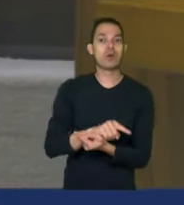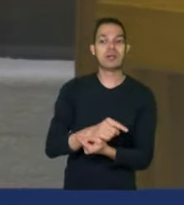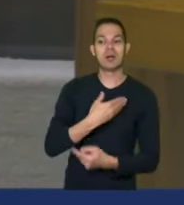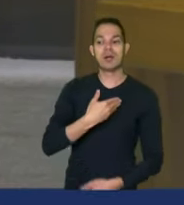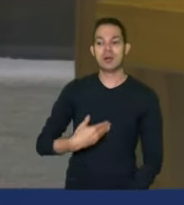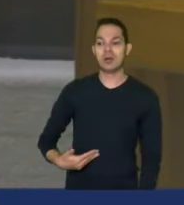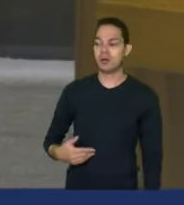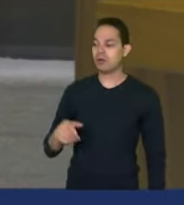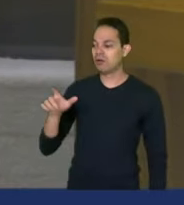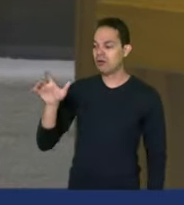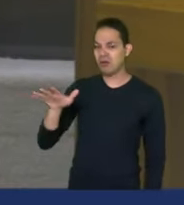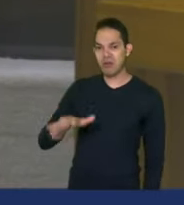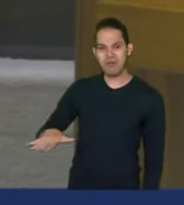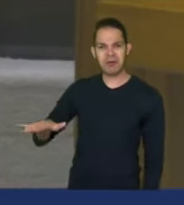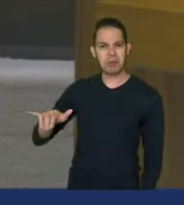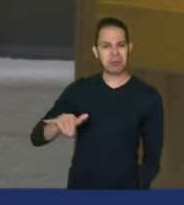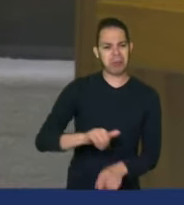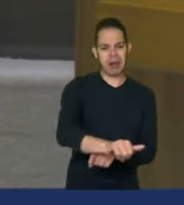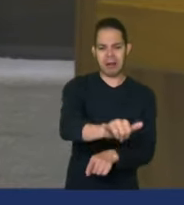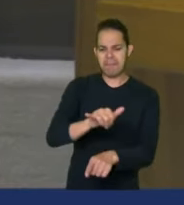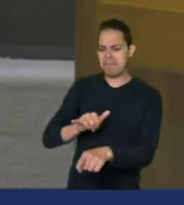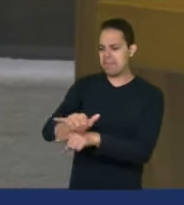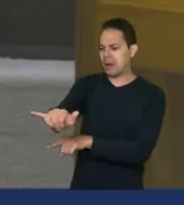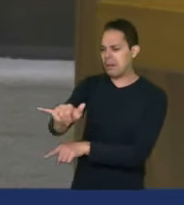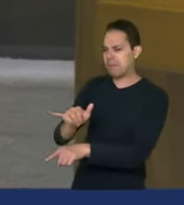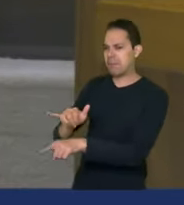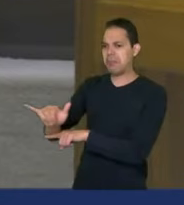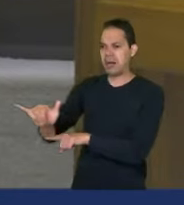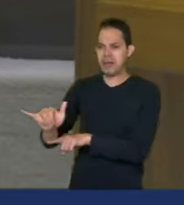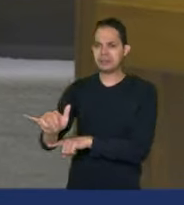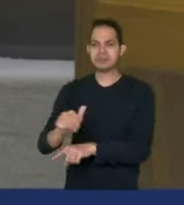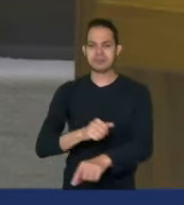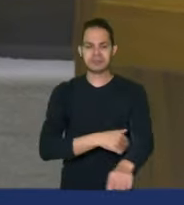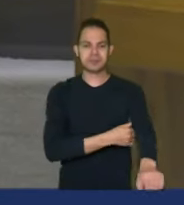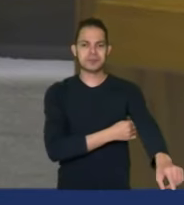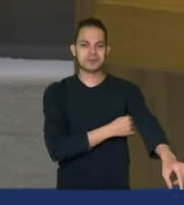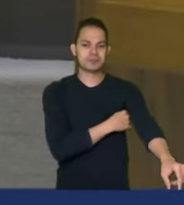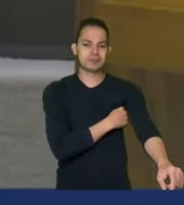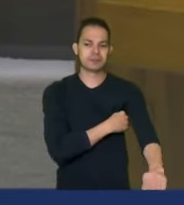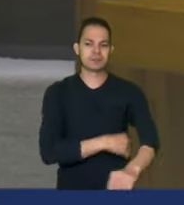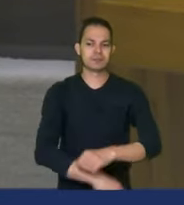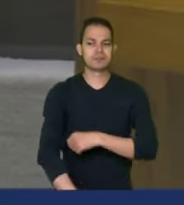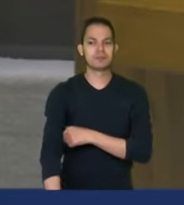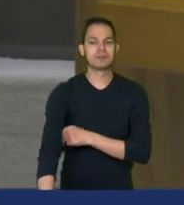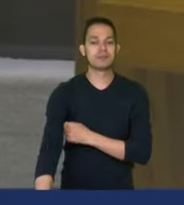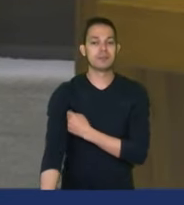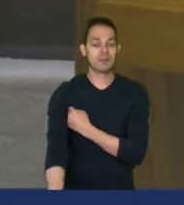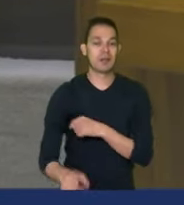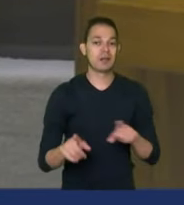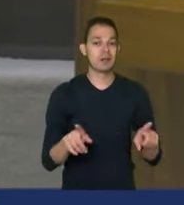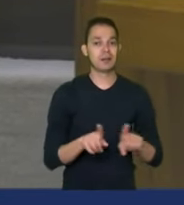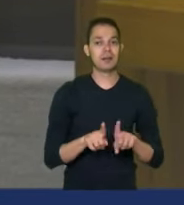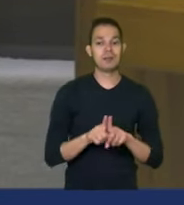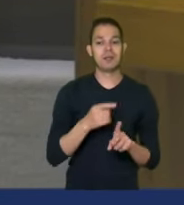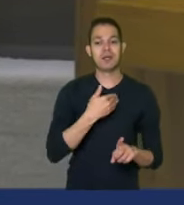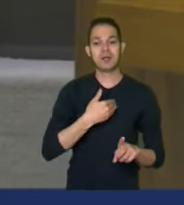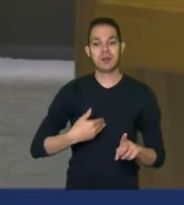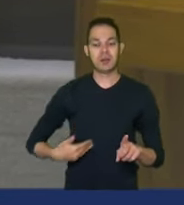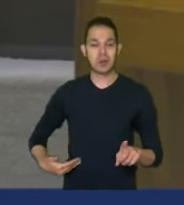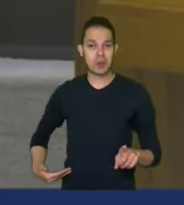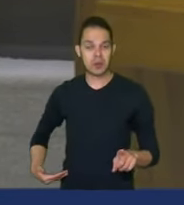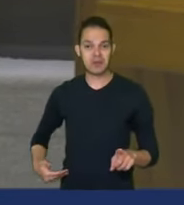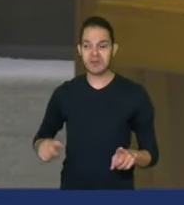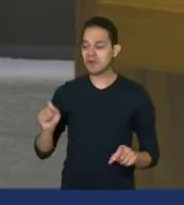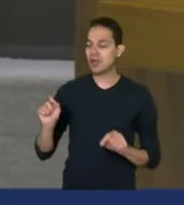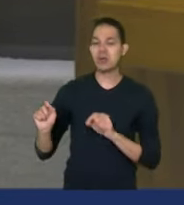traiçoeiro da nossa pátria, do nosso povo, dos nossos interesses e submisso a vontades